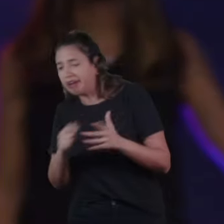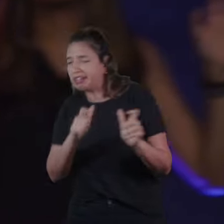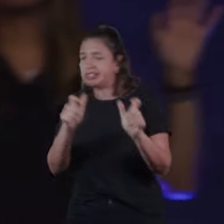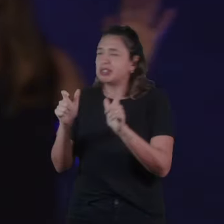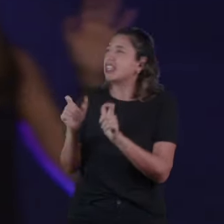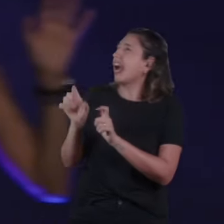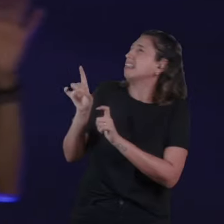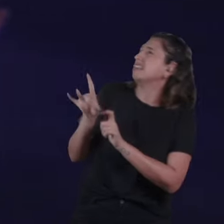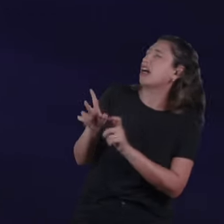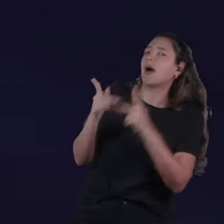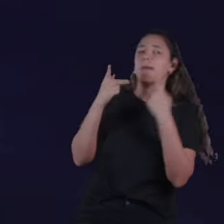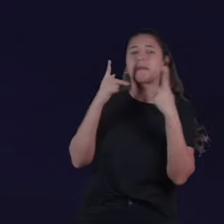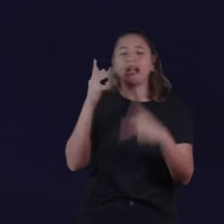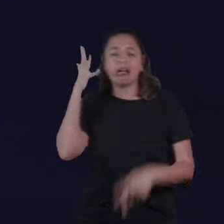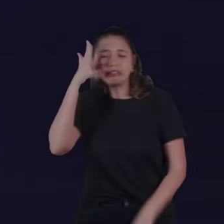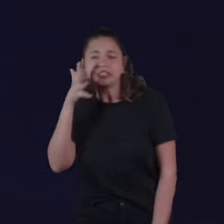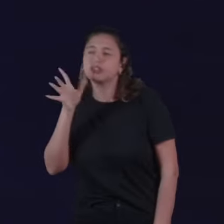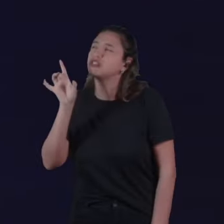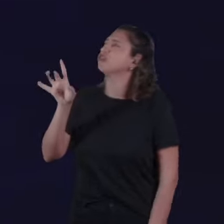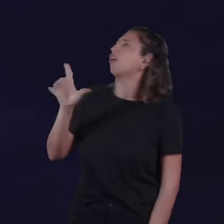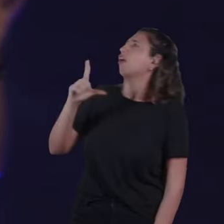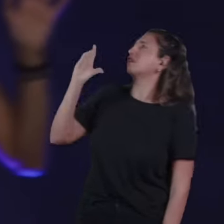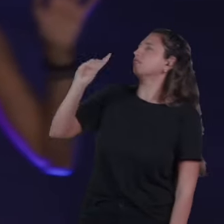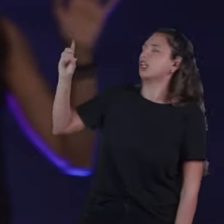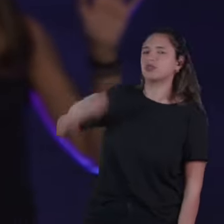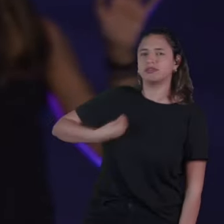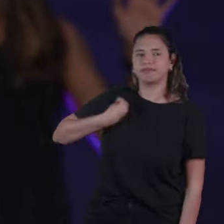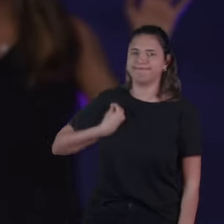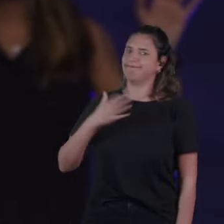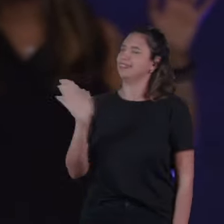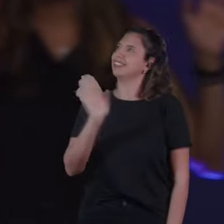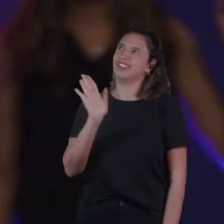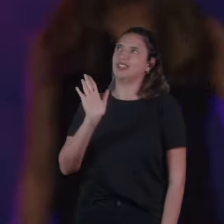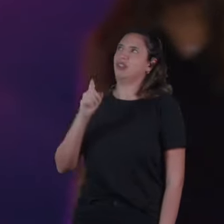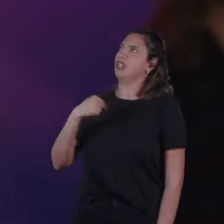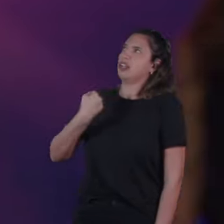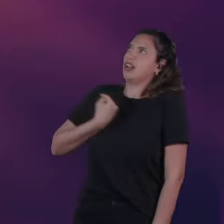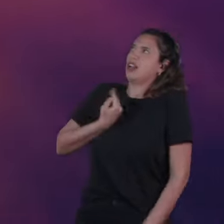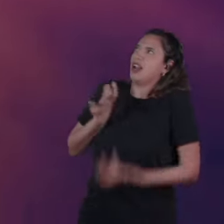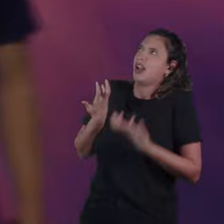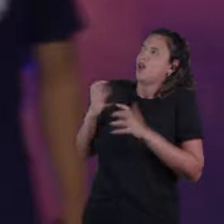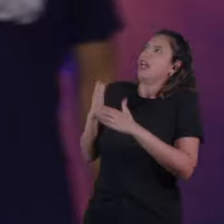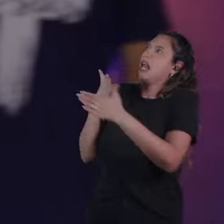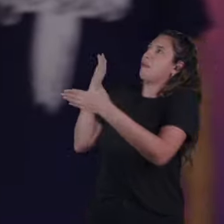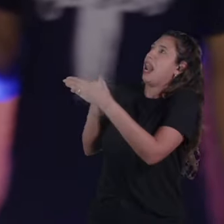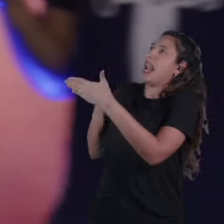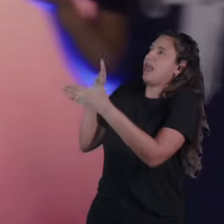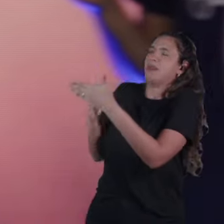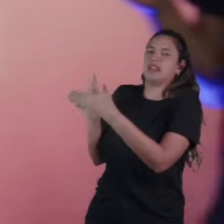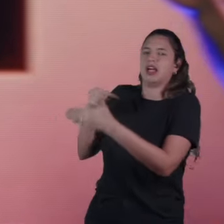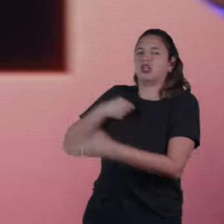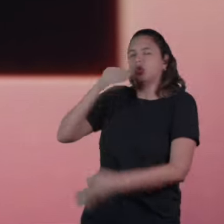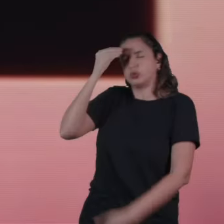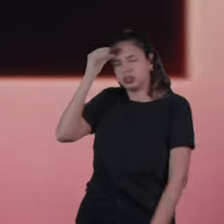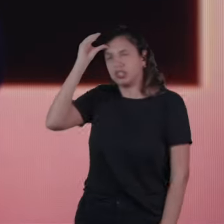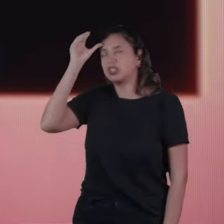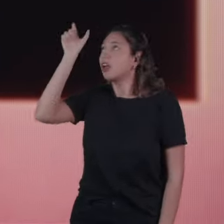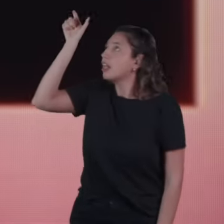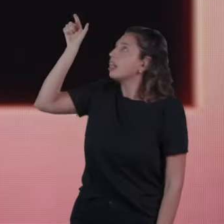certas palavras. Nós não queremos de maneira alguma limitar o nosso entendimento de como o